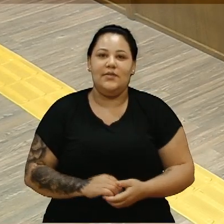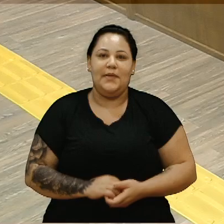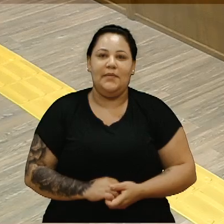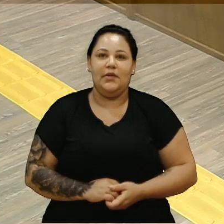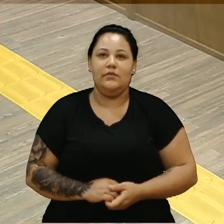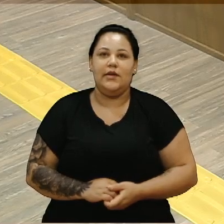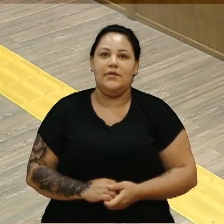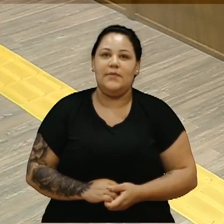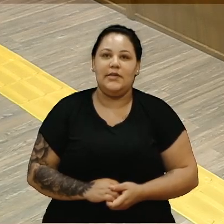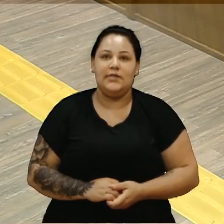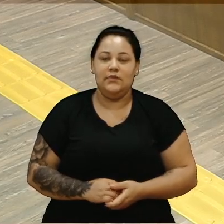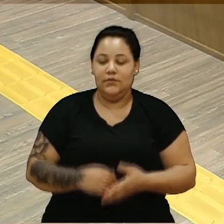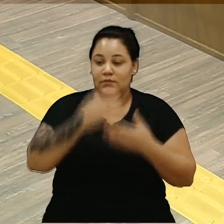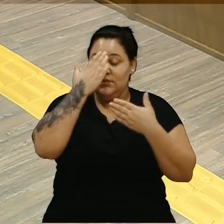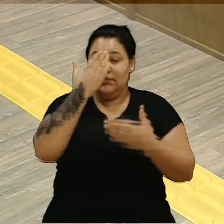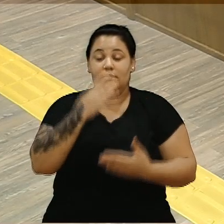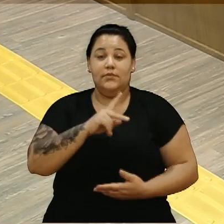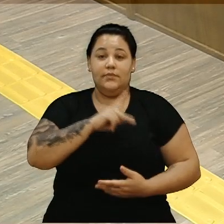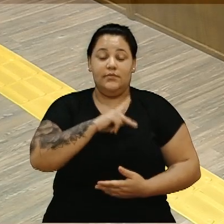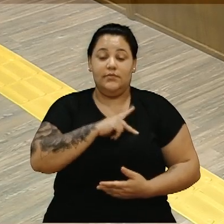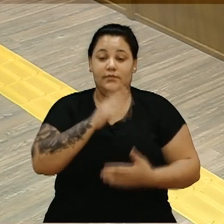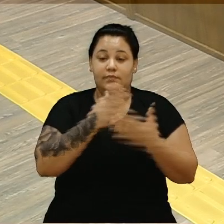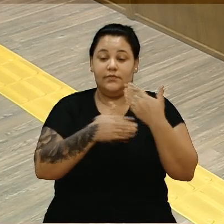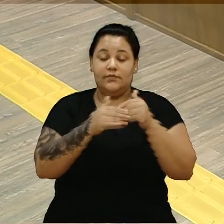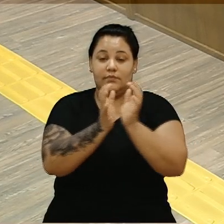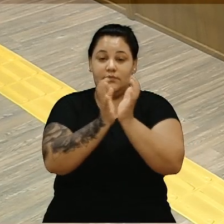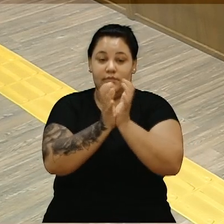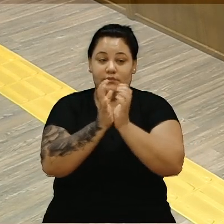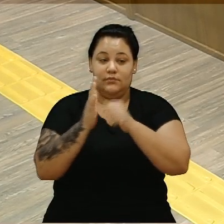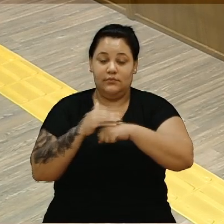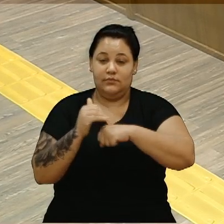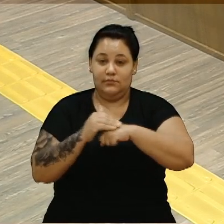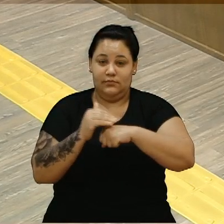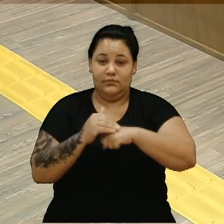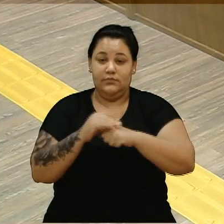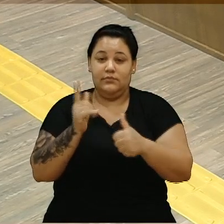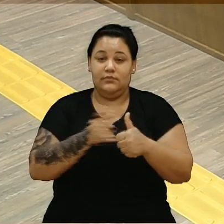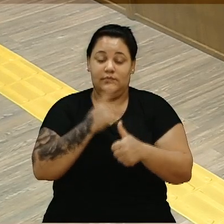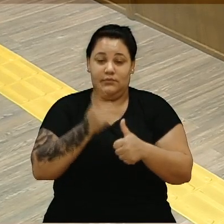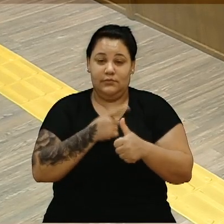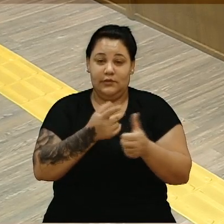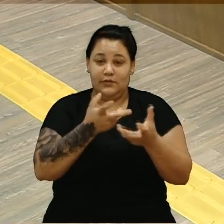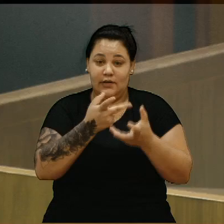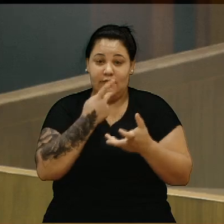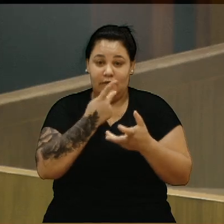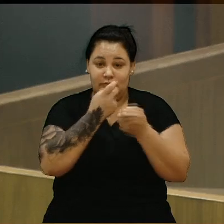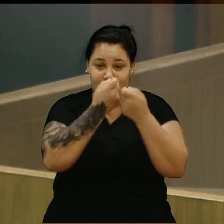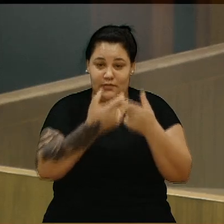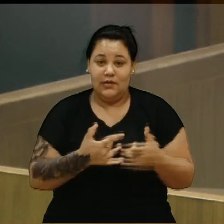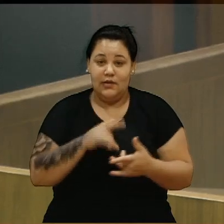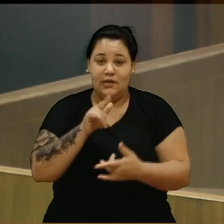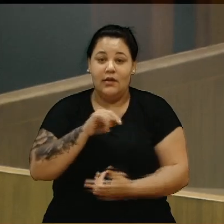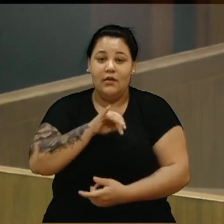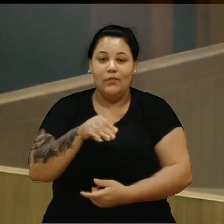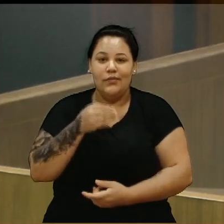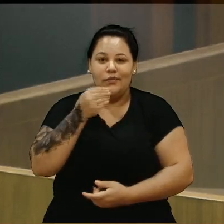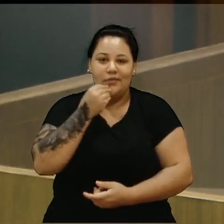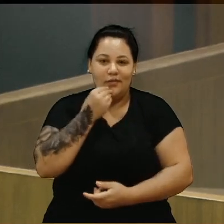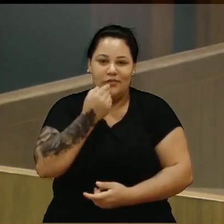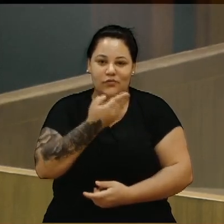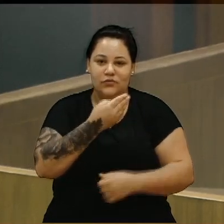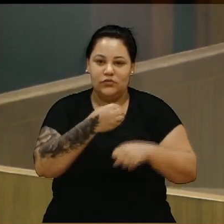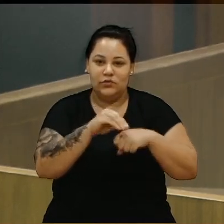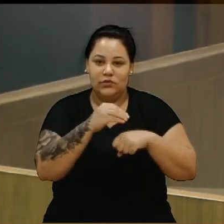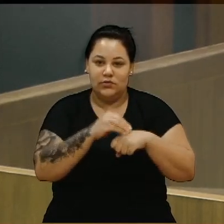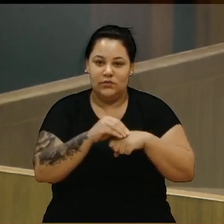Obrigada, senhor presidente. Nobres colegas vereadores e vereadoras, primeiramente dizer que foi uma oportuna proposição,